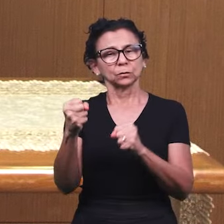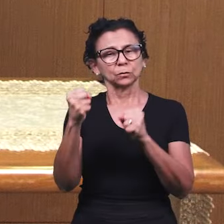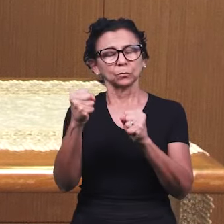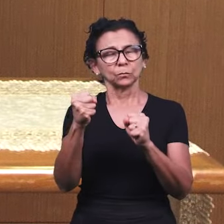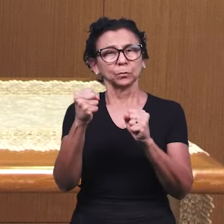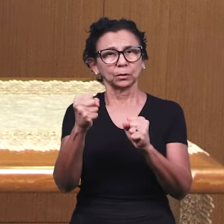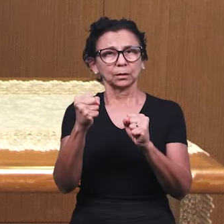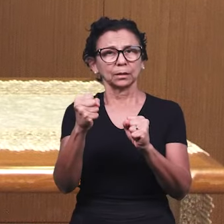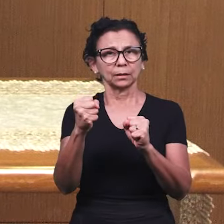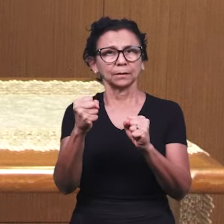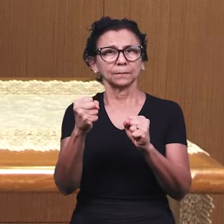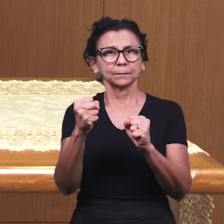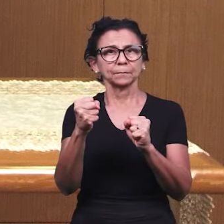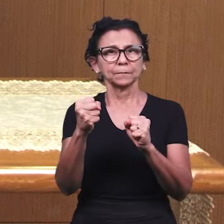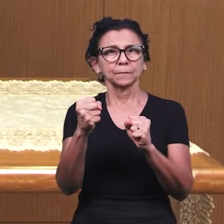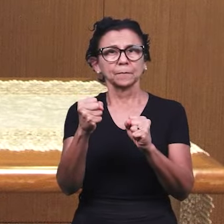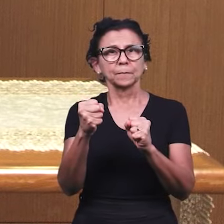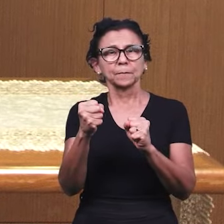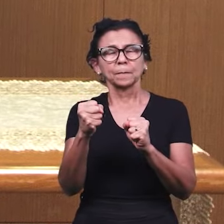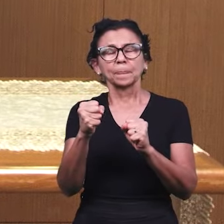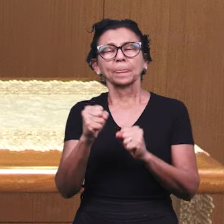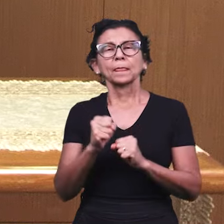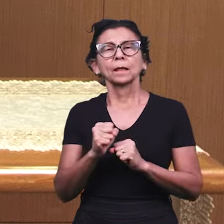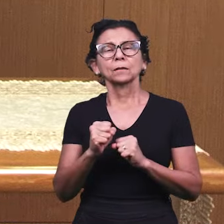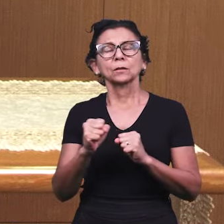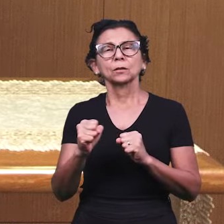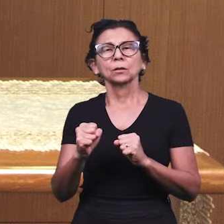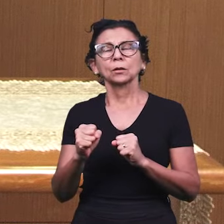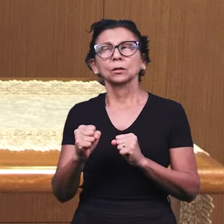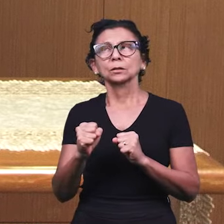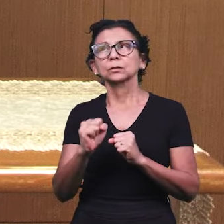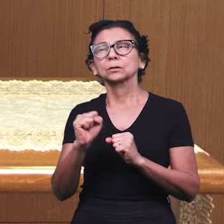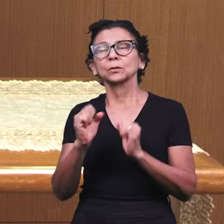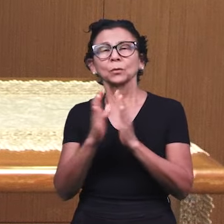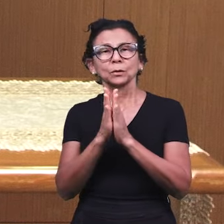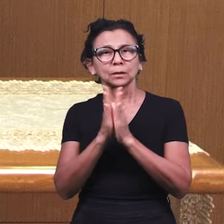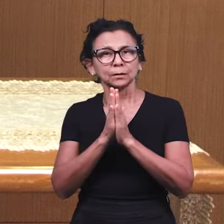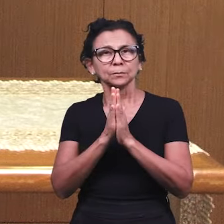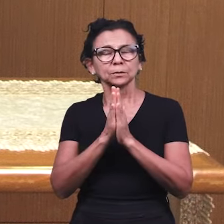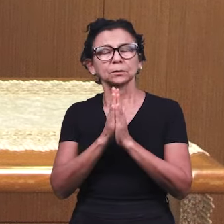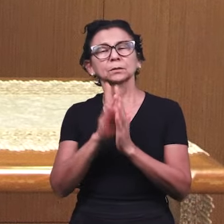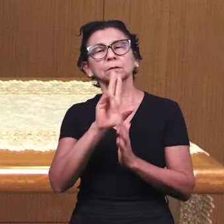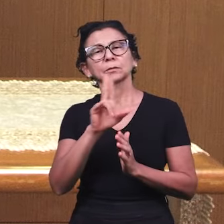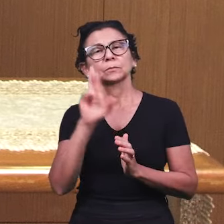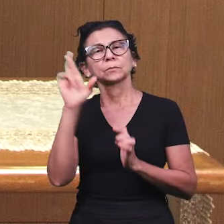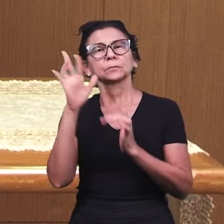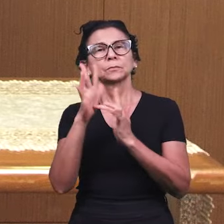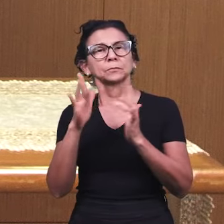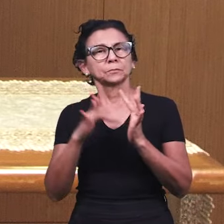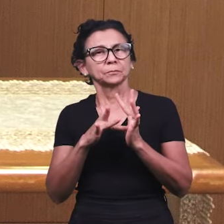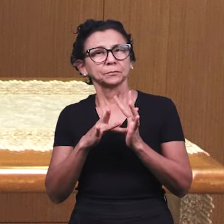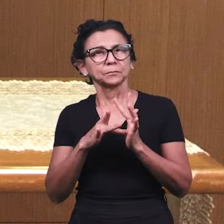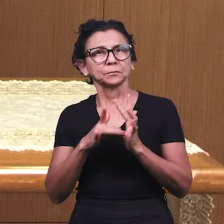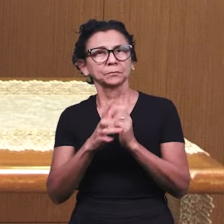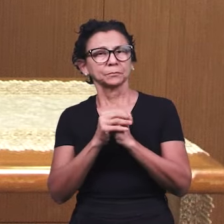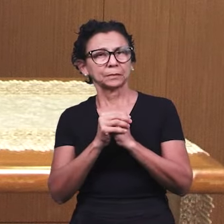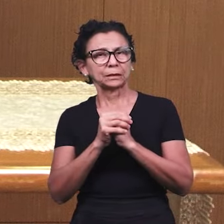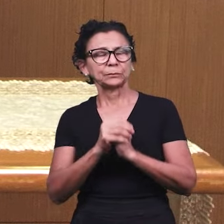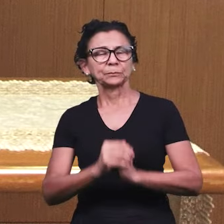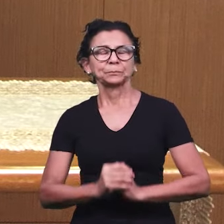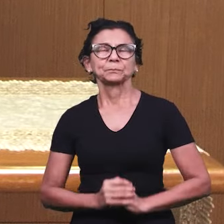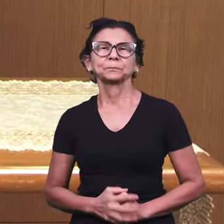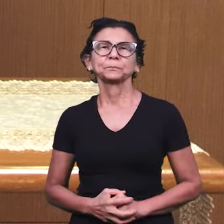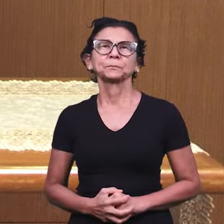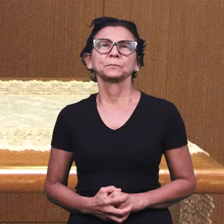Espírito, Senhor. Põe as tuas mãos. Nós oramos em nome de Jesus. Amém.